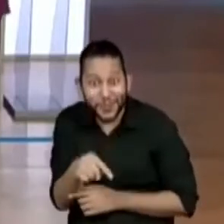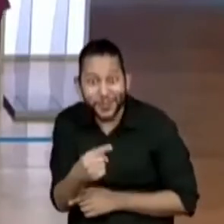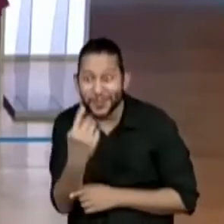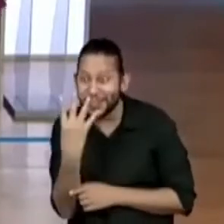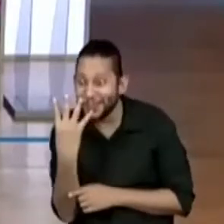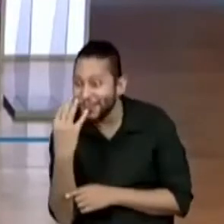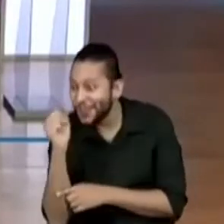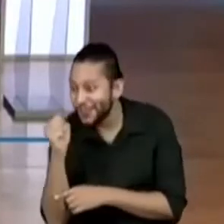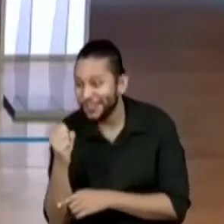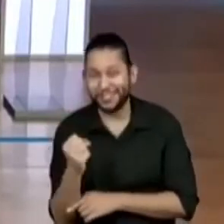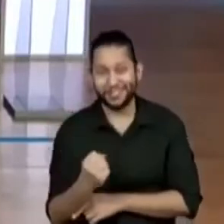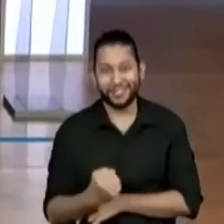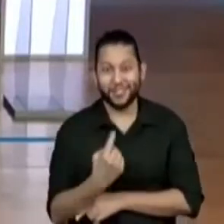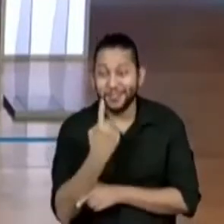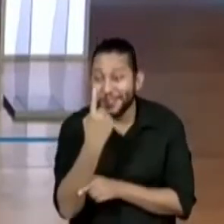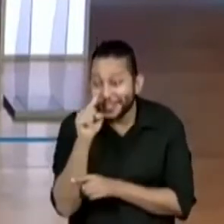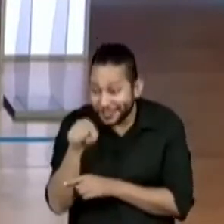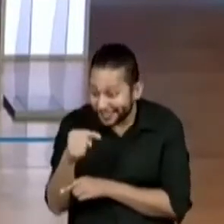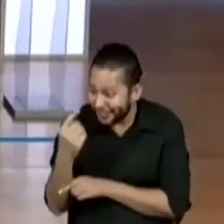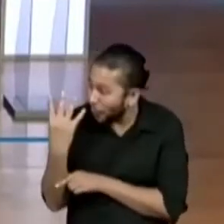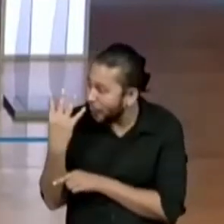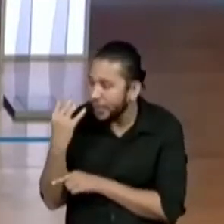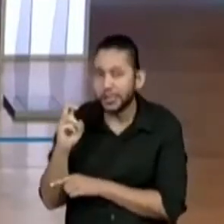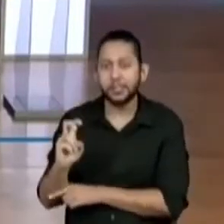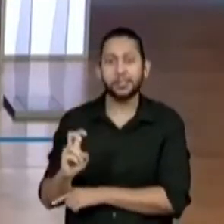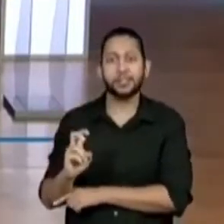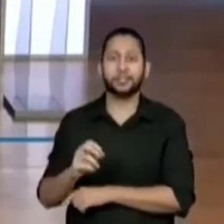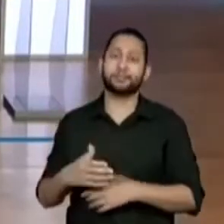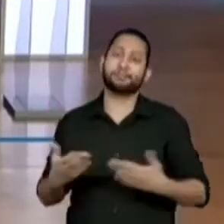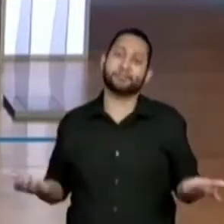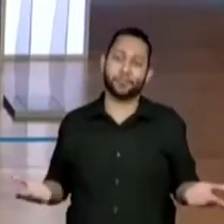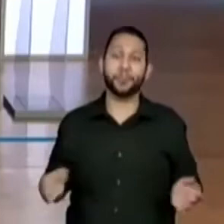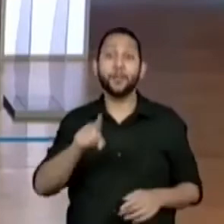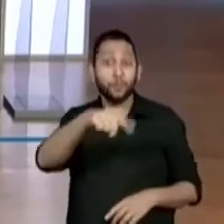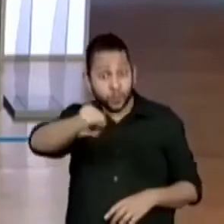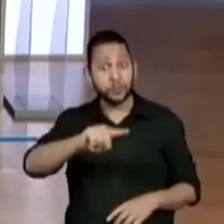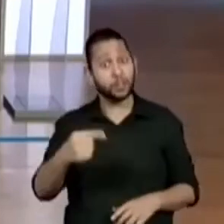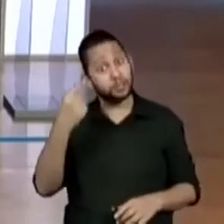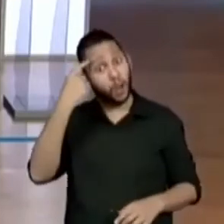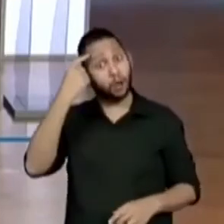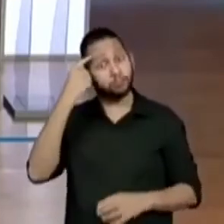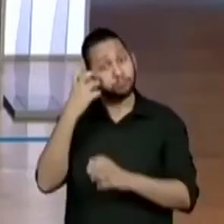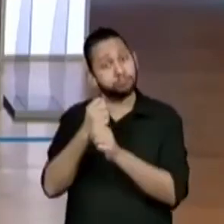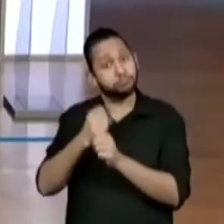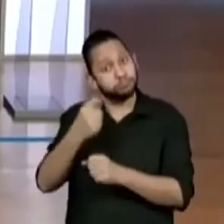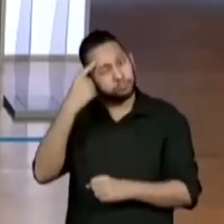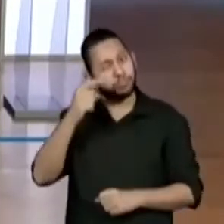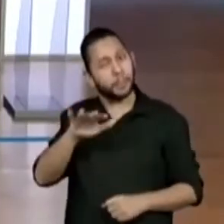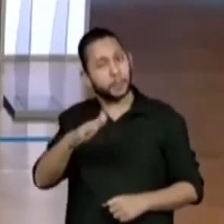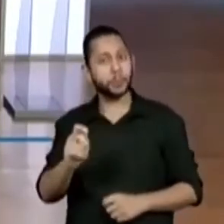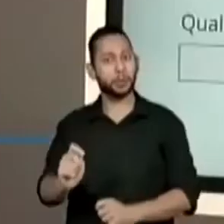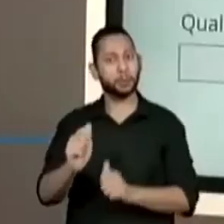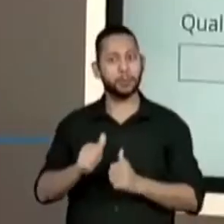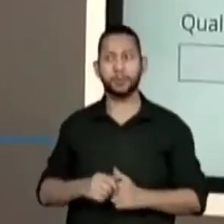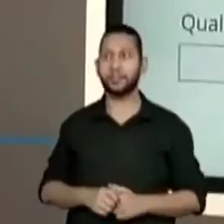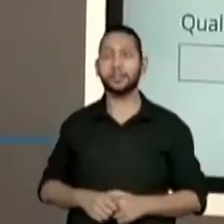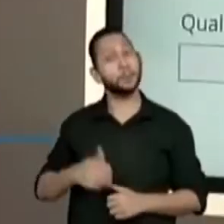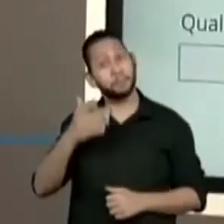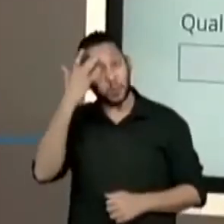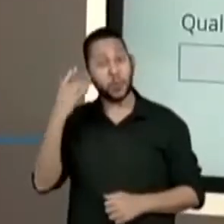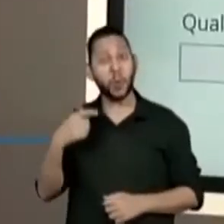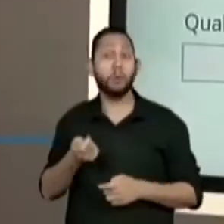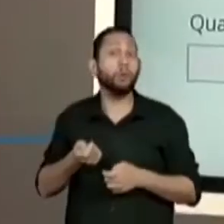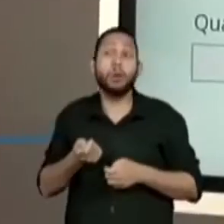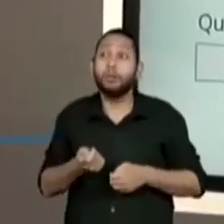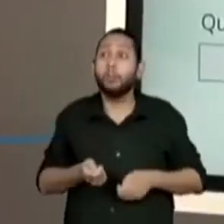1,45 m. E aí, só tem um jeito da gente descobrir. Vocês estão estimando, ok. Inclusive, alguns estão sendo o quê? Muito generosos